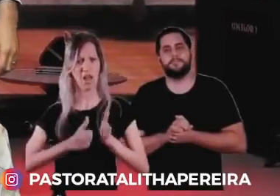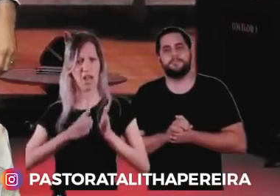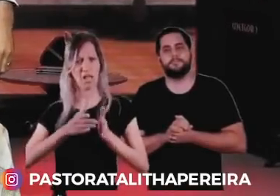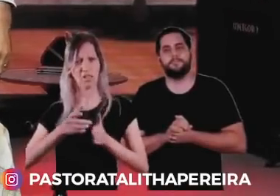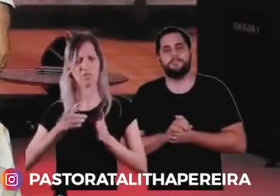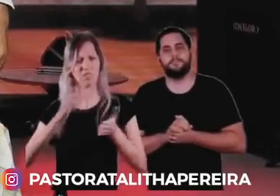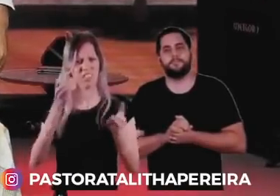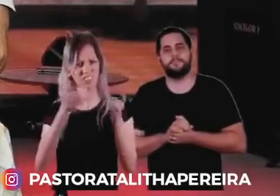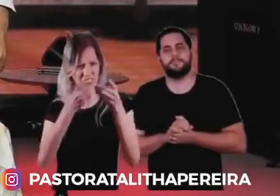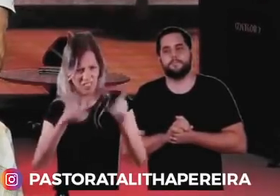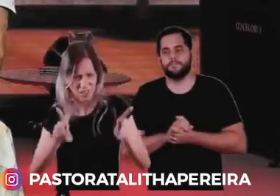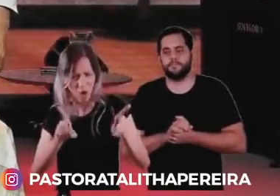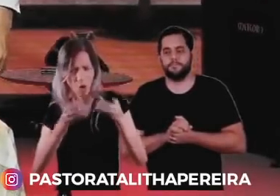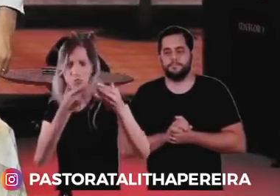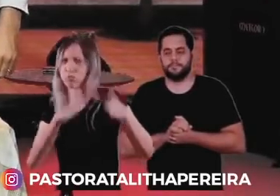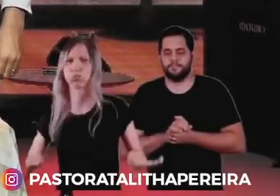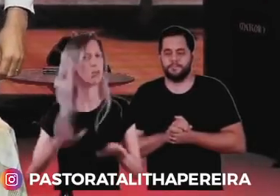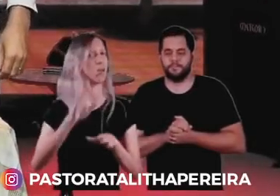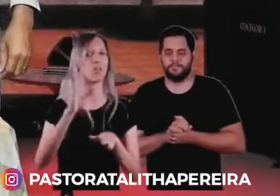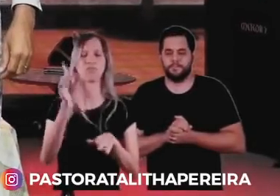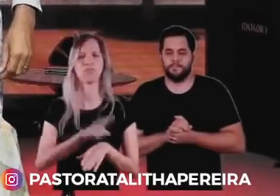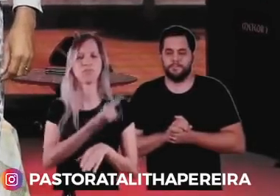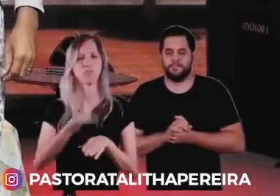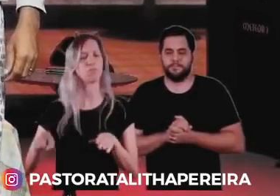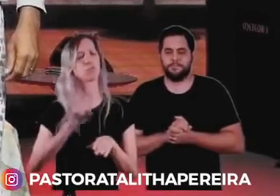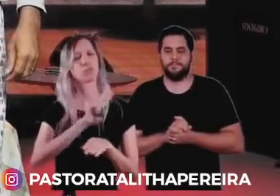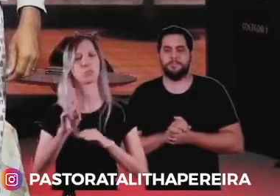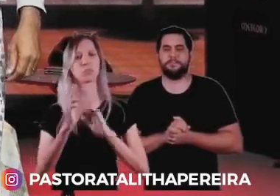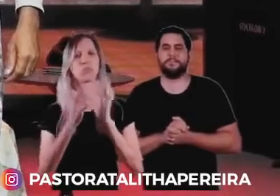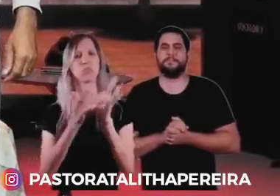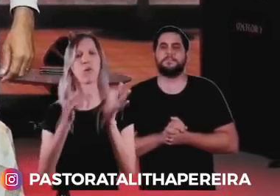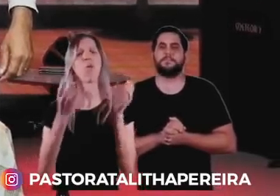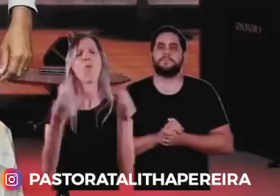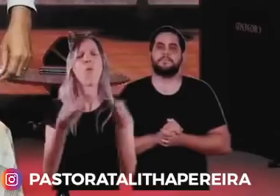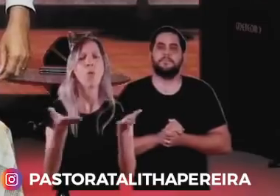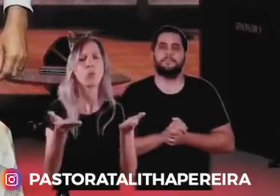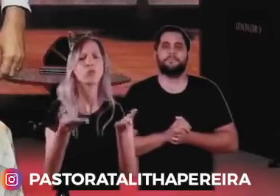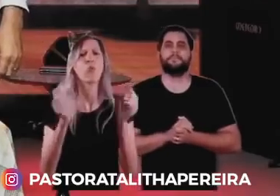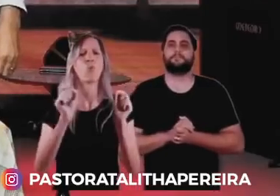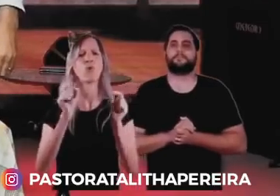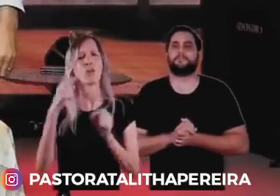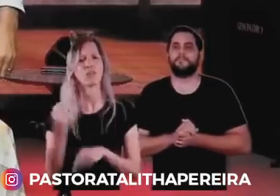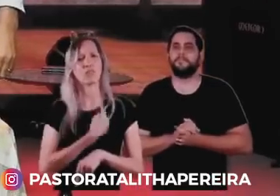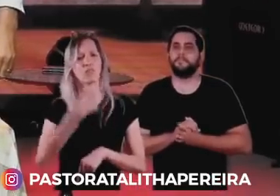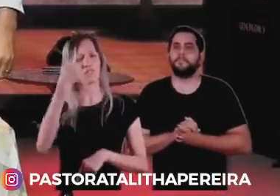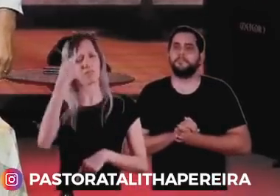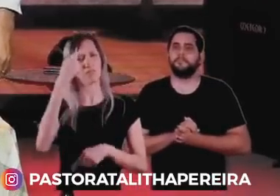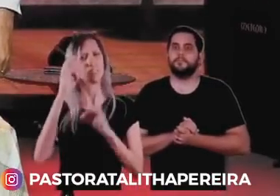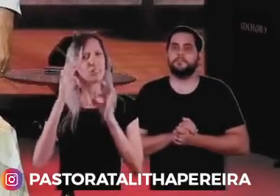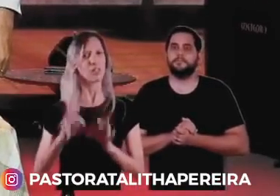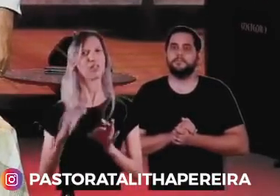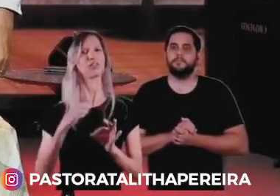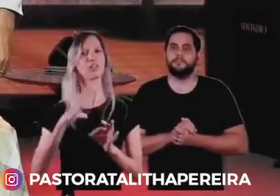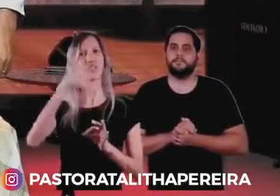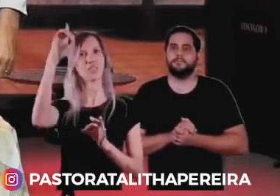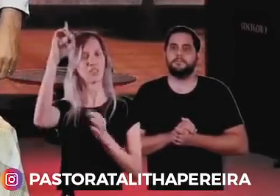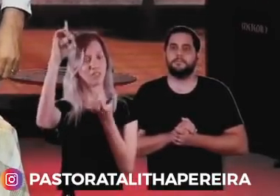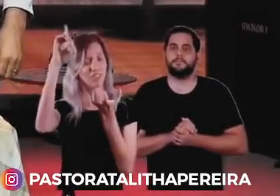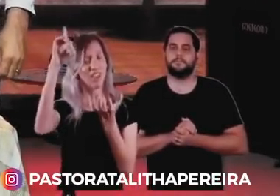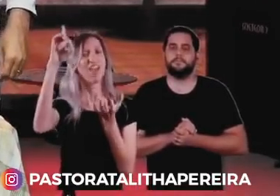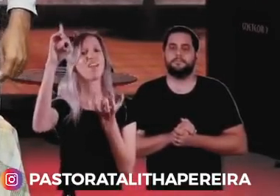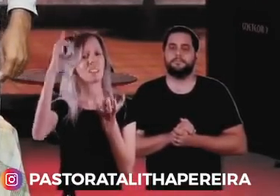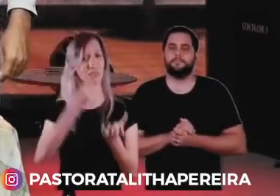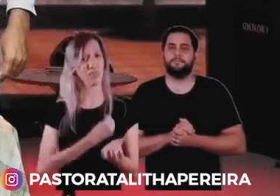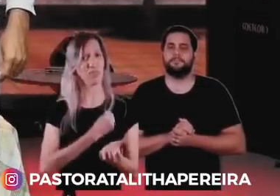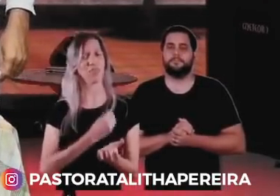do divórcio no mundo. Nós temos a convicção de que é isso que Deus quer para as nossas vidas. É isso que